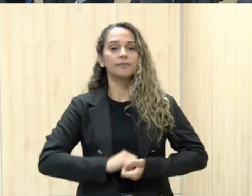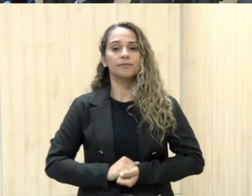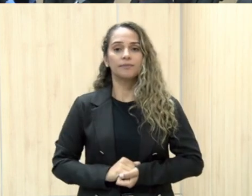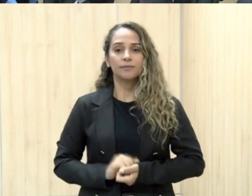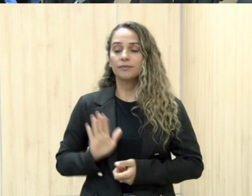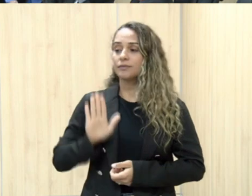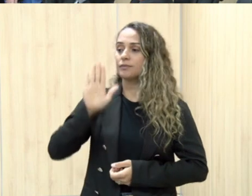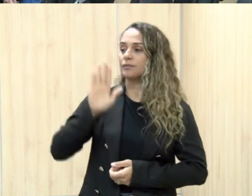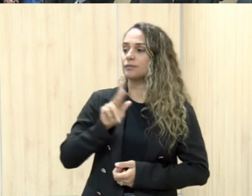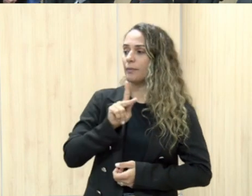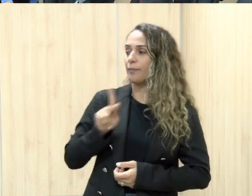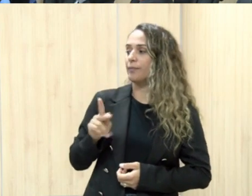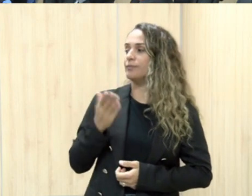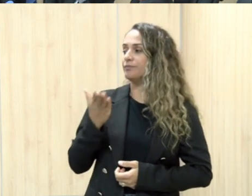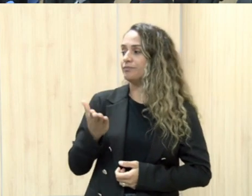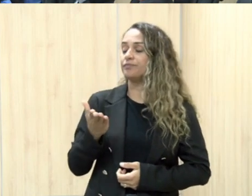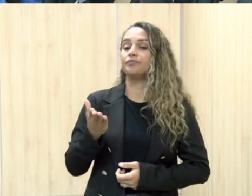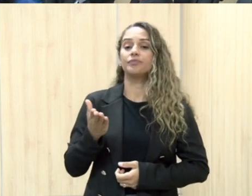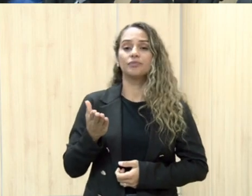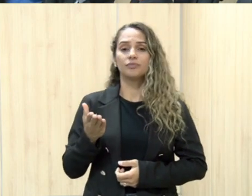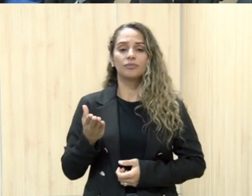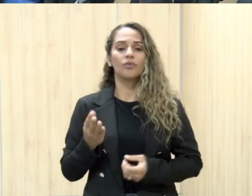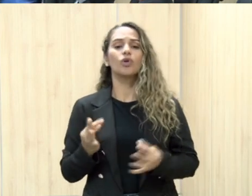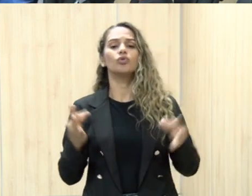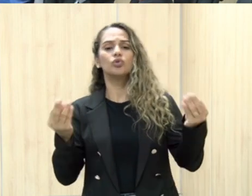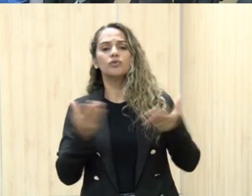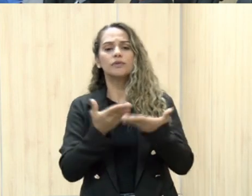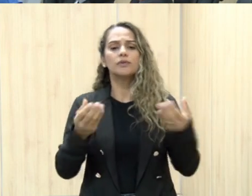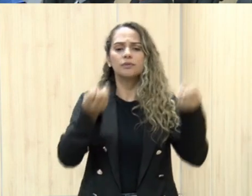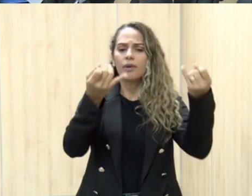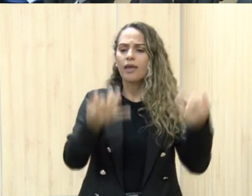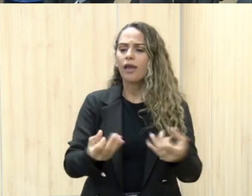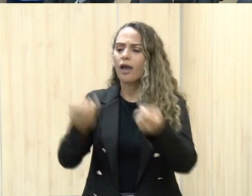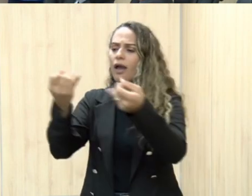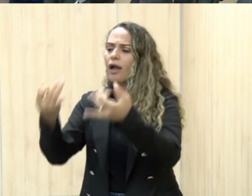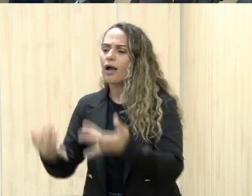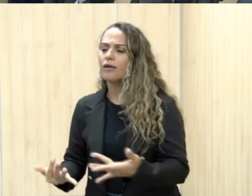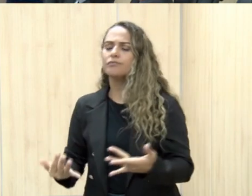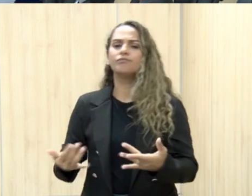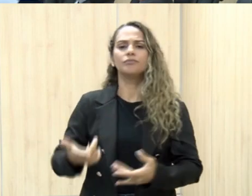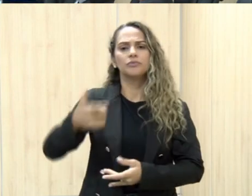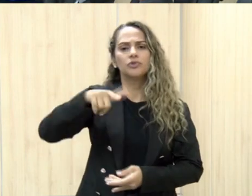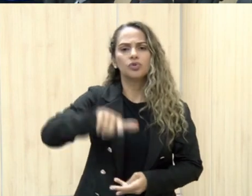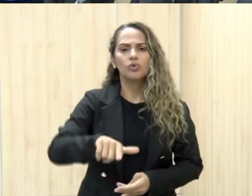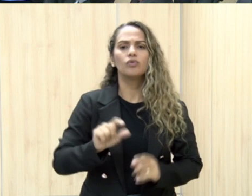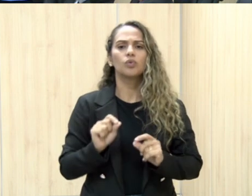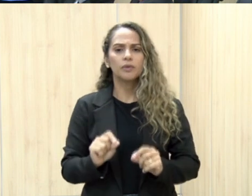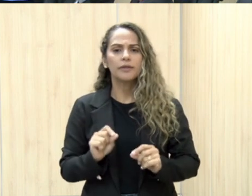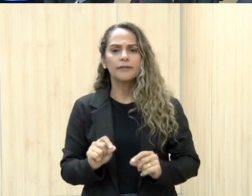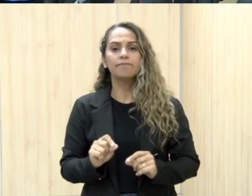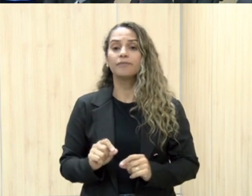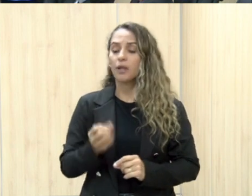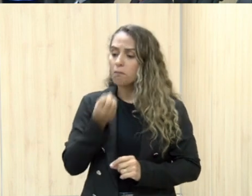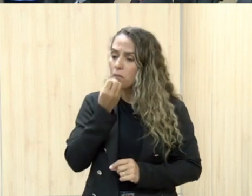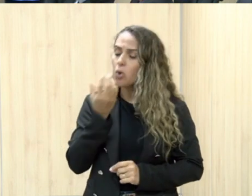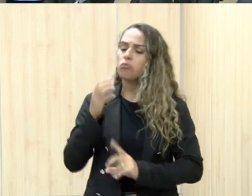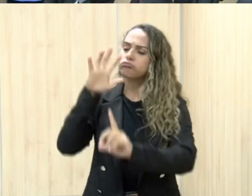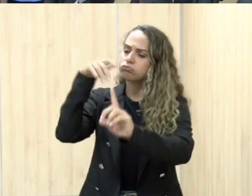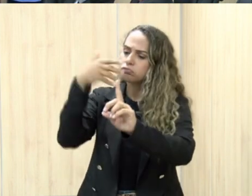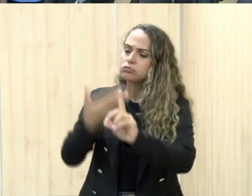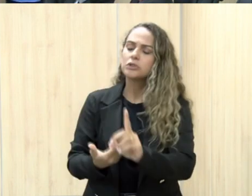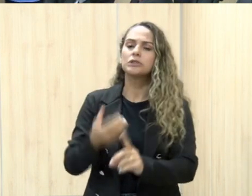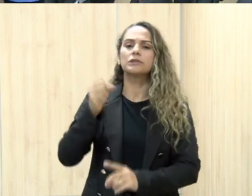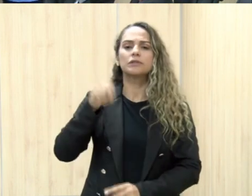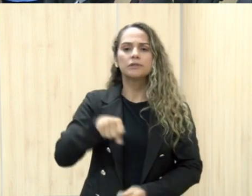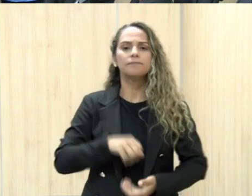senhor presidente como bem já acentuado pelos colegas a iniciativa mais uma vez ela é louvável sem sombra de